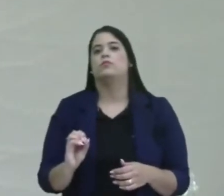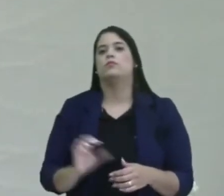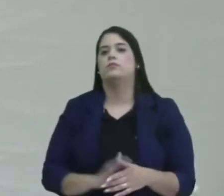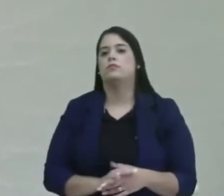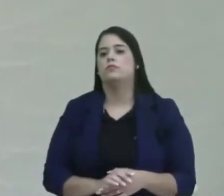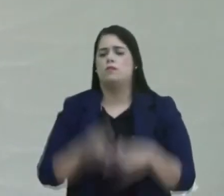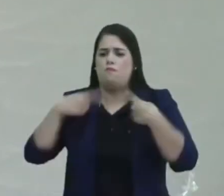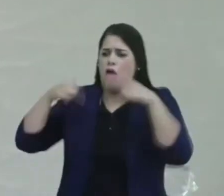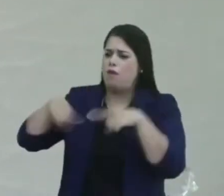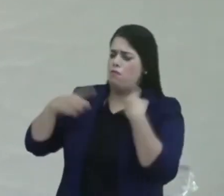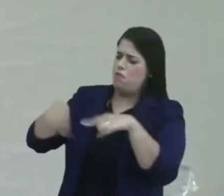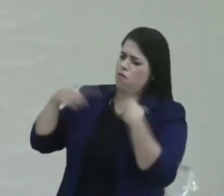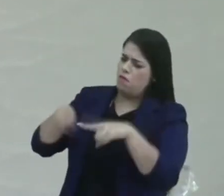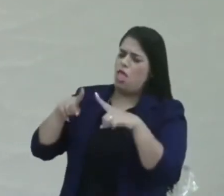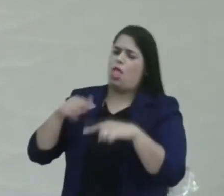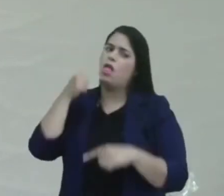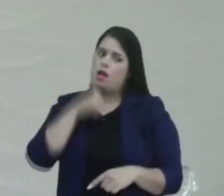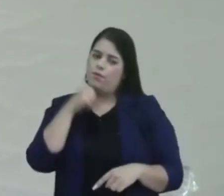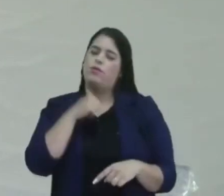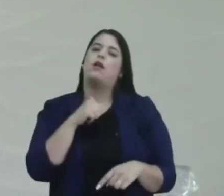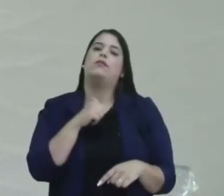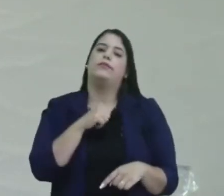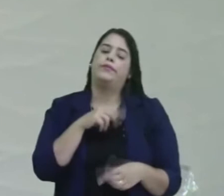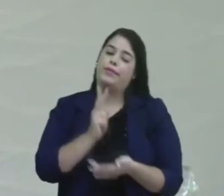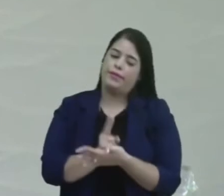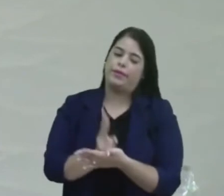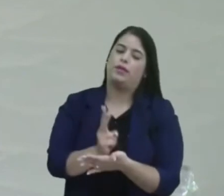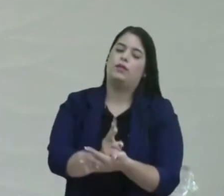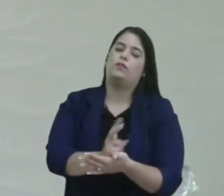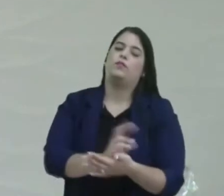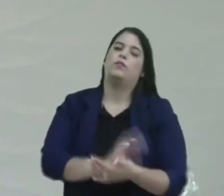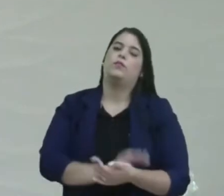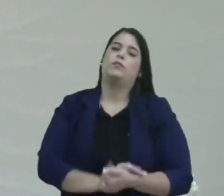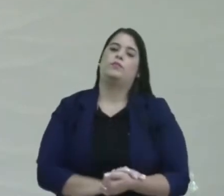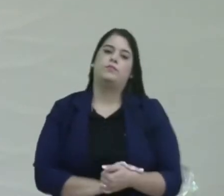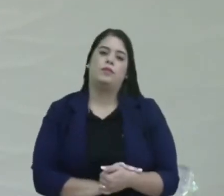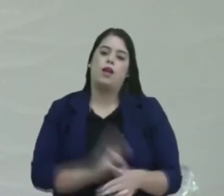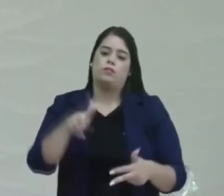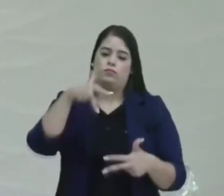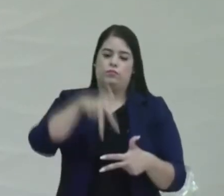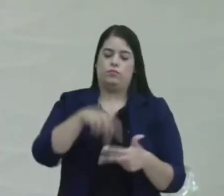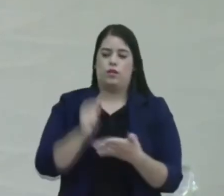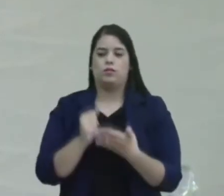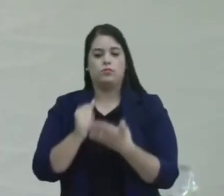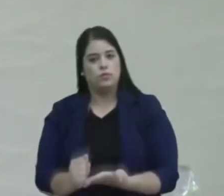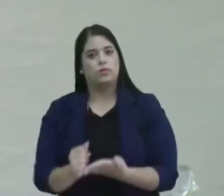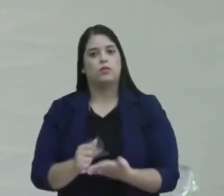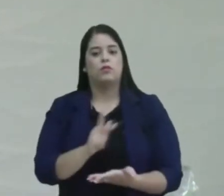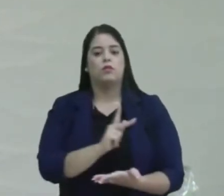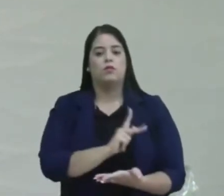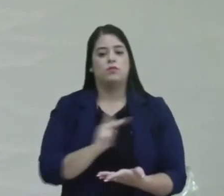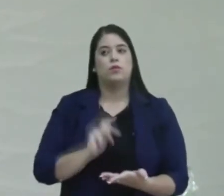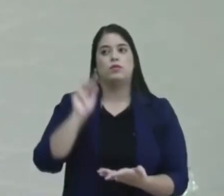aí principalmente as mulheres de forma direta. Mas estou aqui também, né, apoiando não só o nosso presidente Lula,